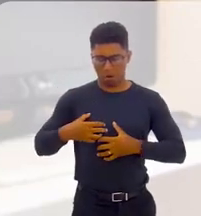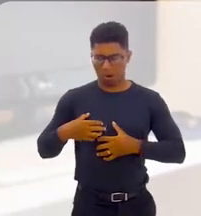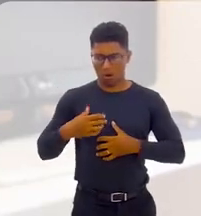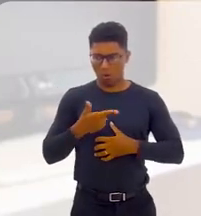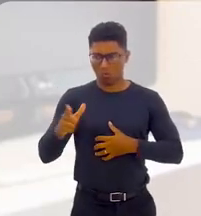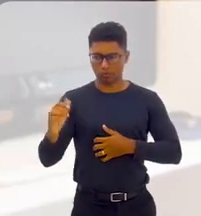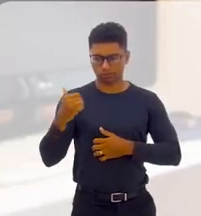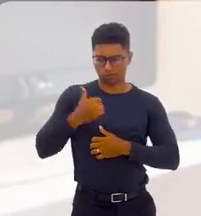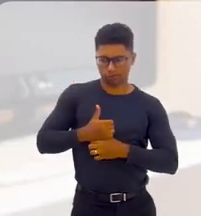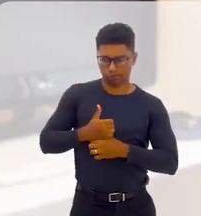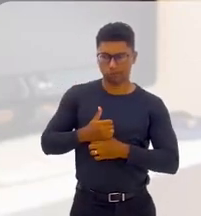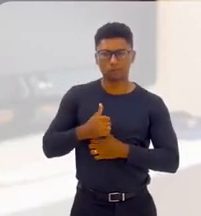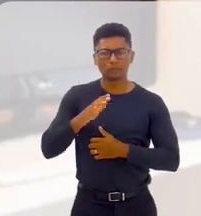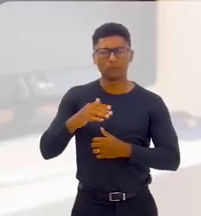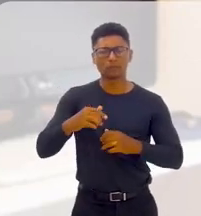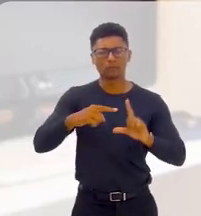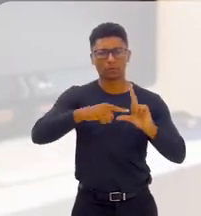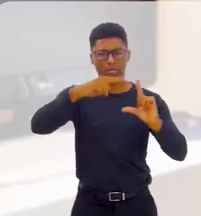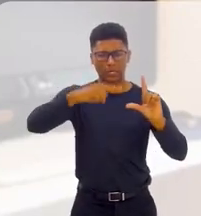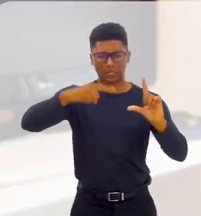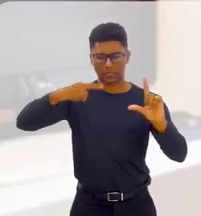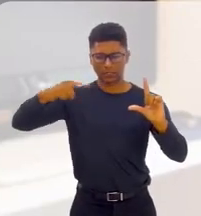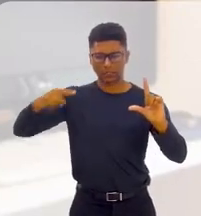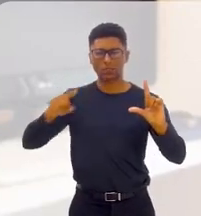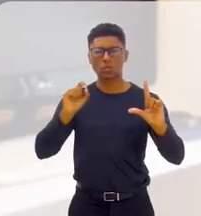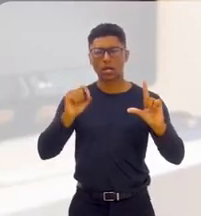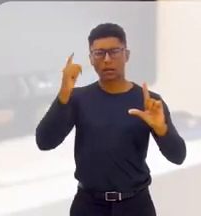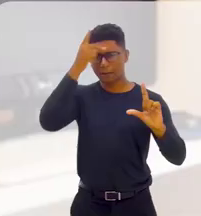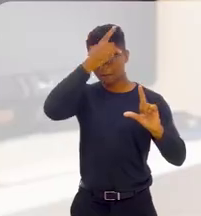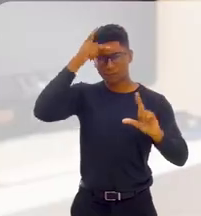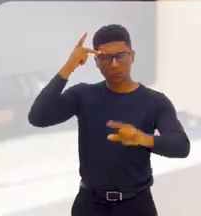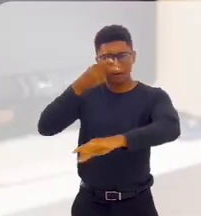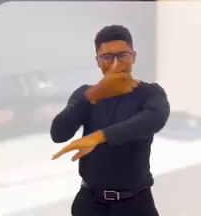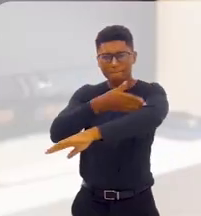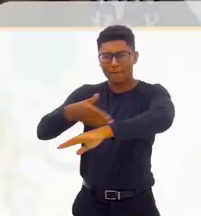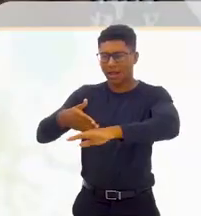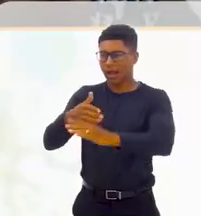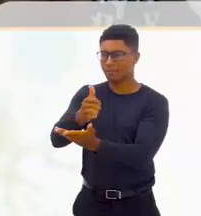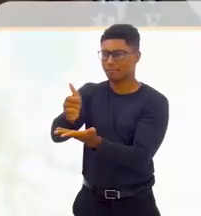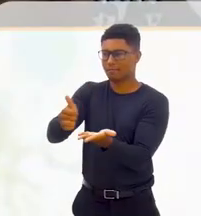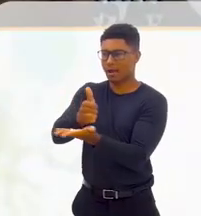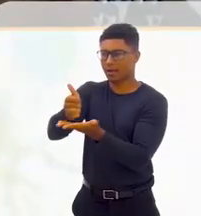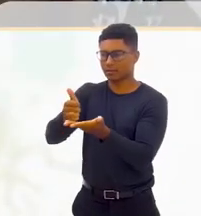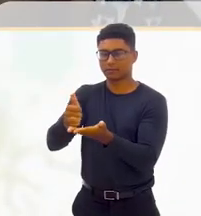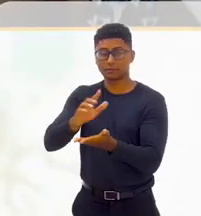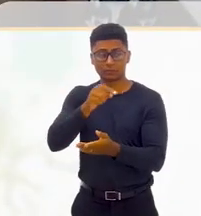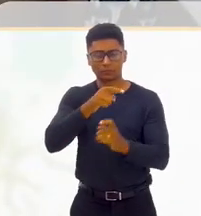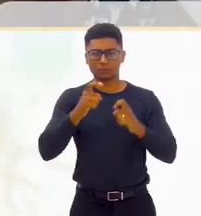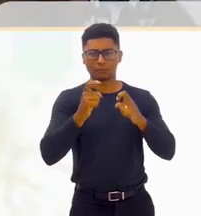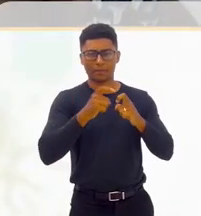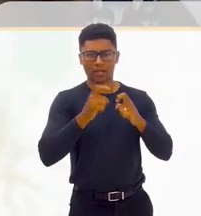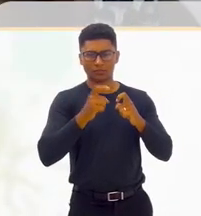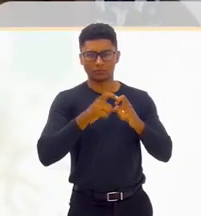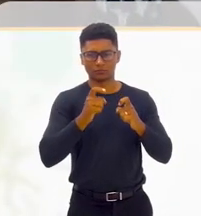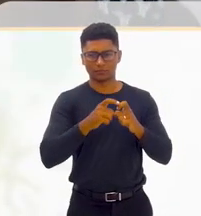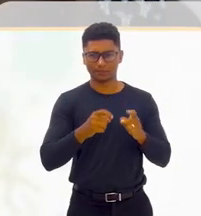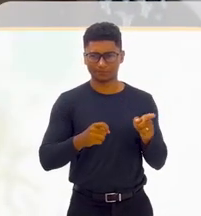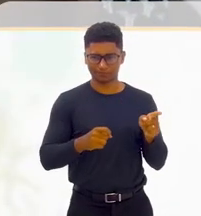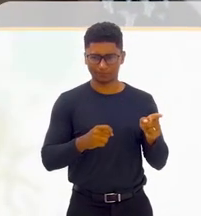Só que esse índice ele tinha sido baseado em pessoas brancas. E segundo aquele médico que